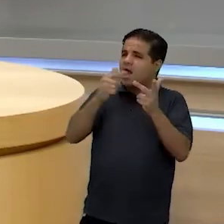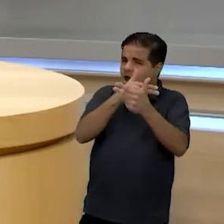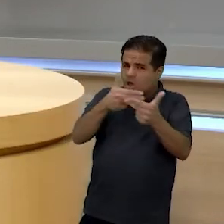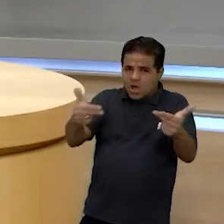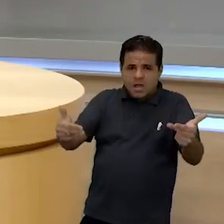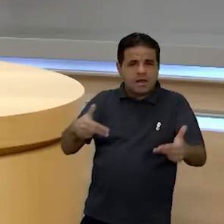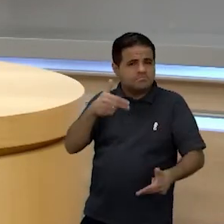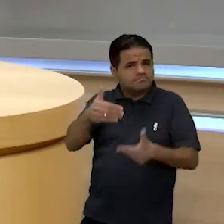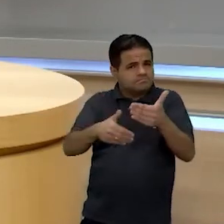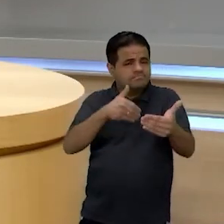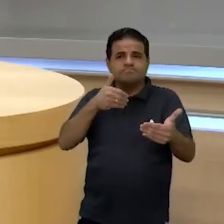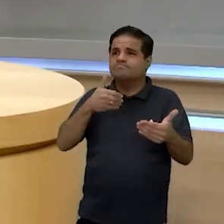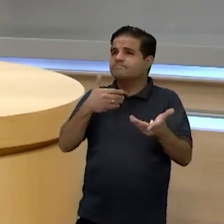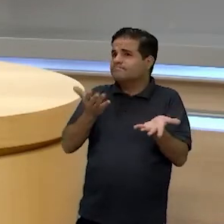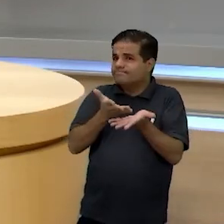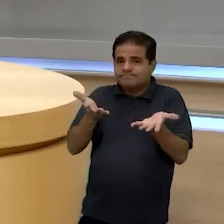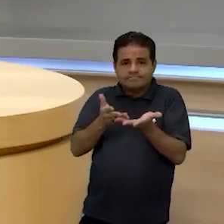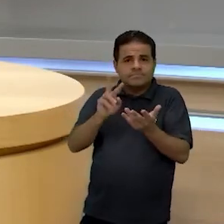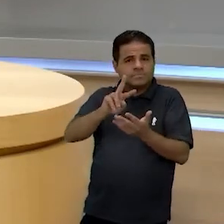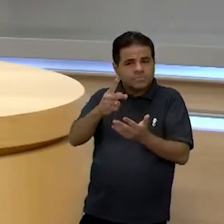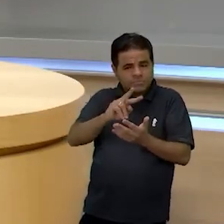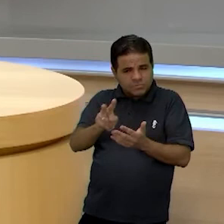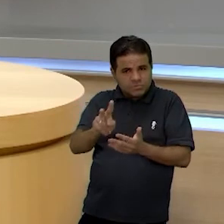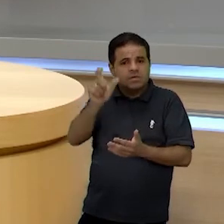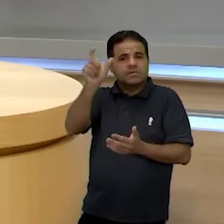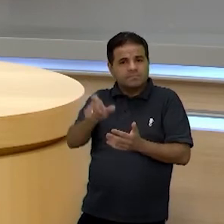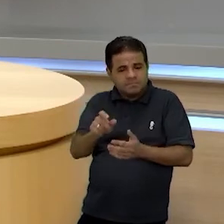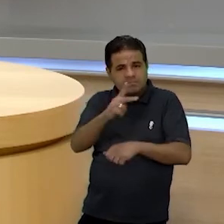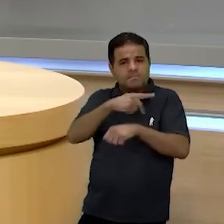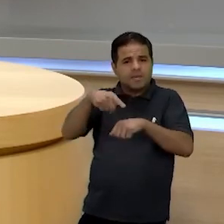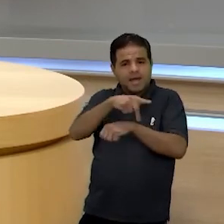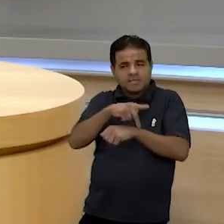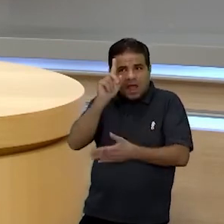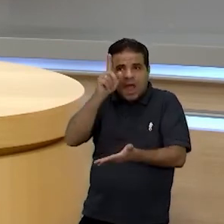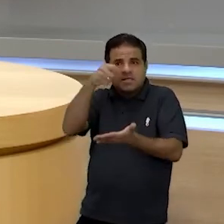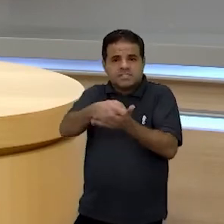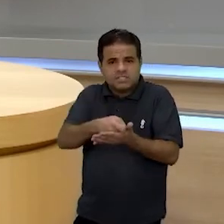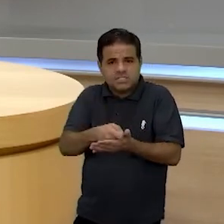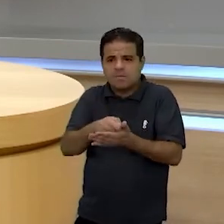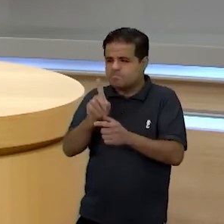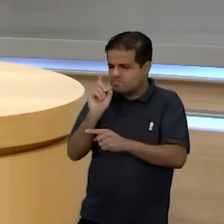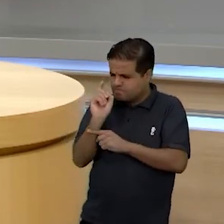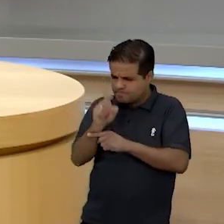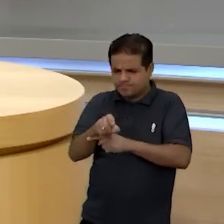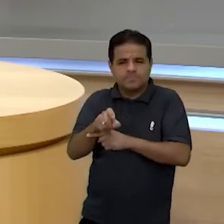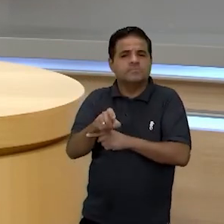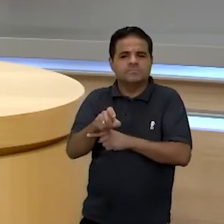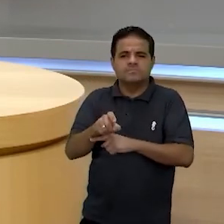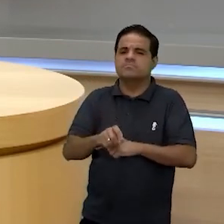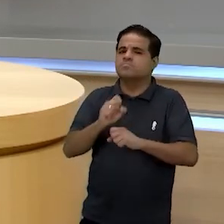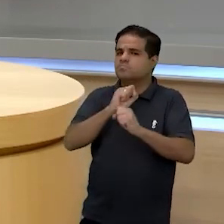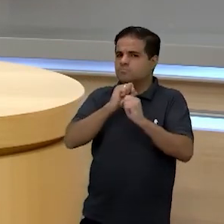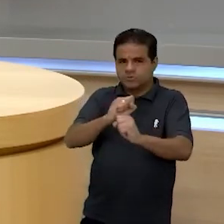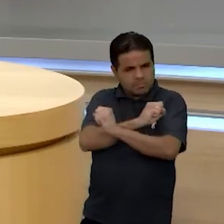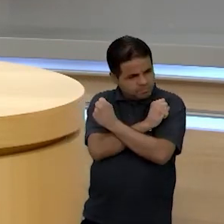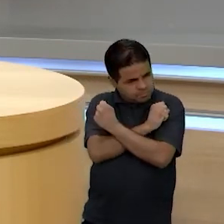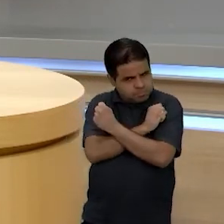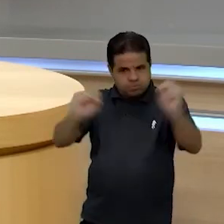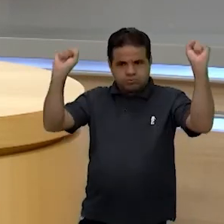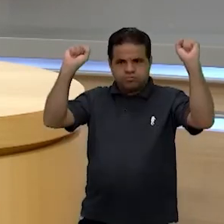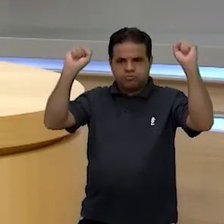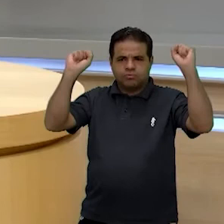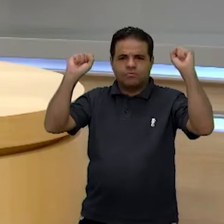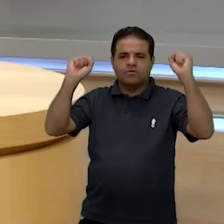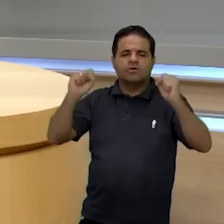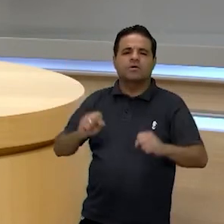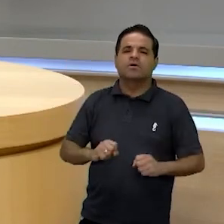a qualquer momento que um dos dois países resolver apertar o botão vermelho, explode tudo, né? Para